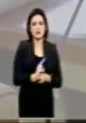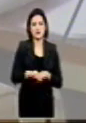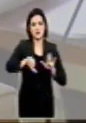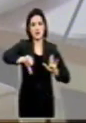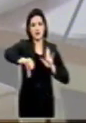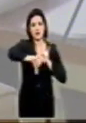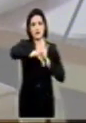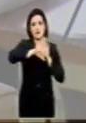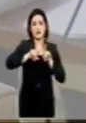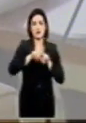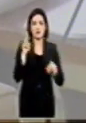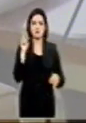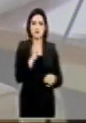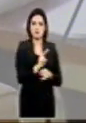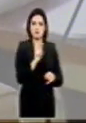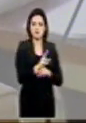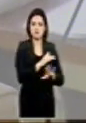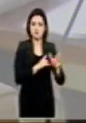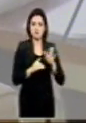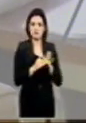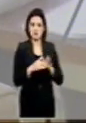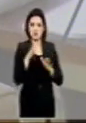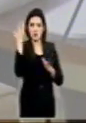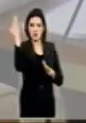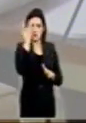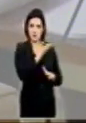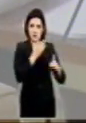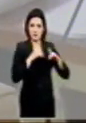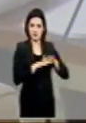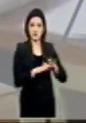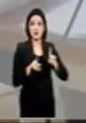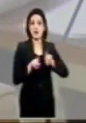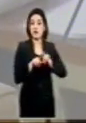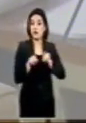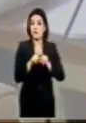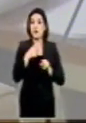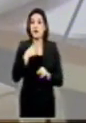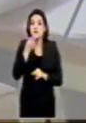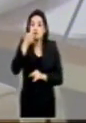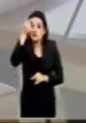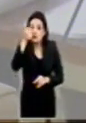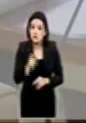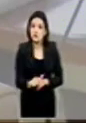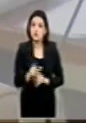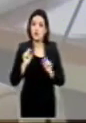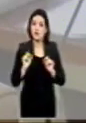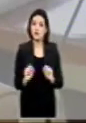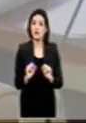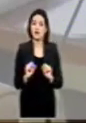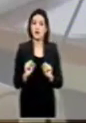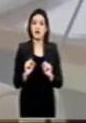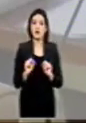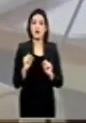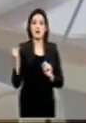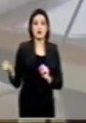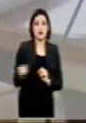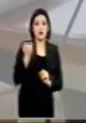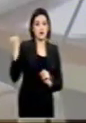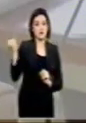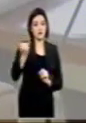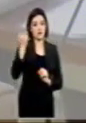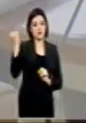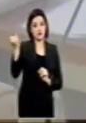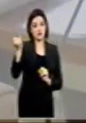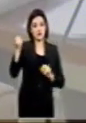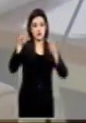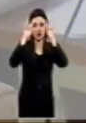apta à preservação da colheita probatória. Enfatizo a esse respeito que a adequação do reconhecimento da rigidez da apreensão